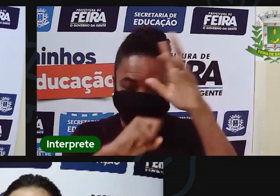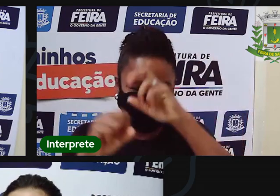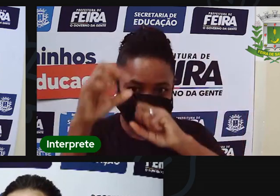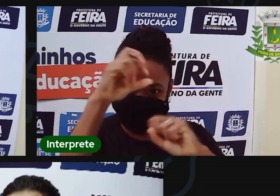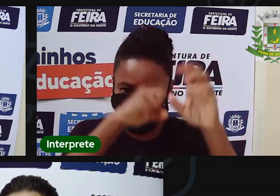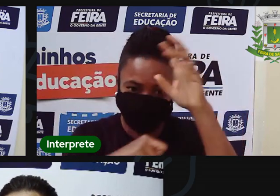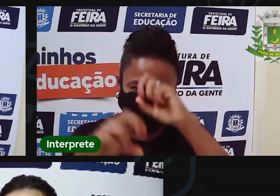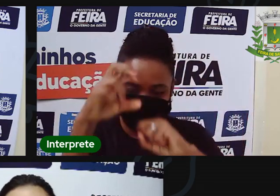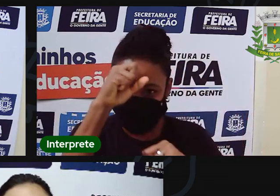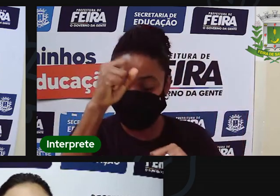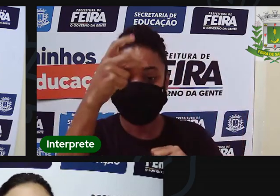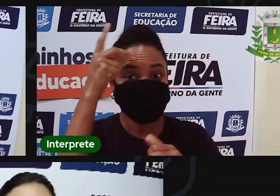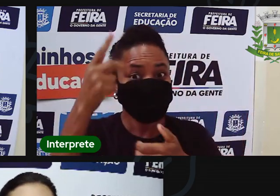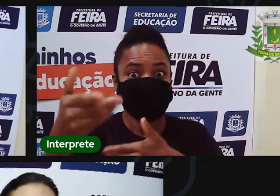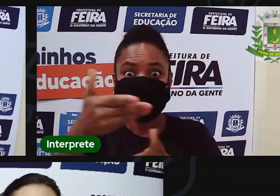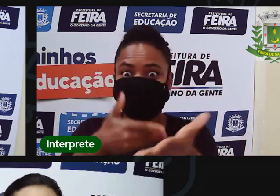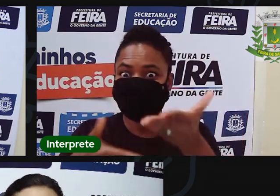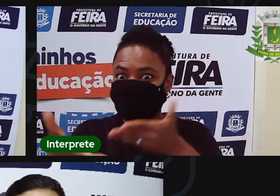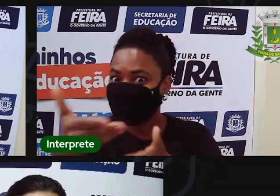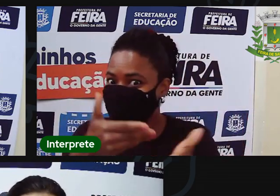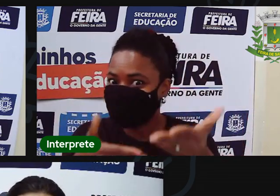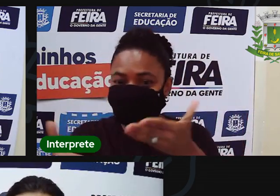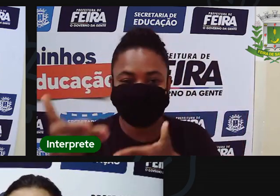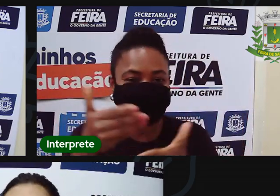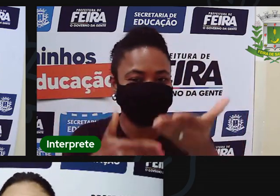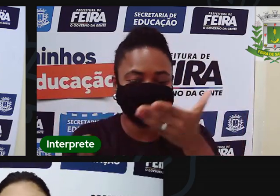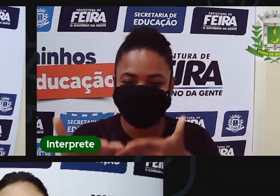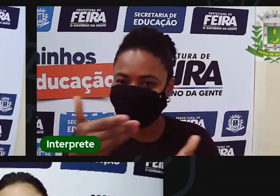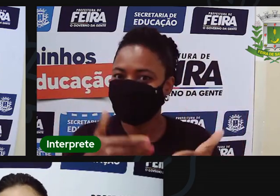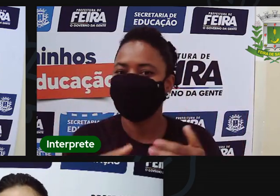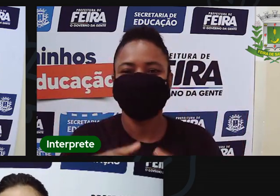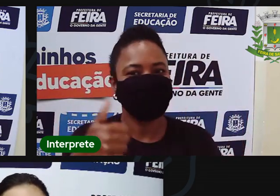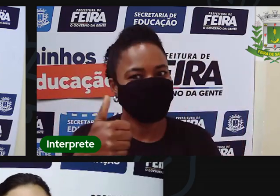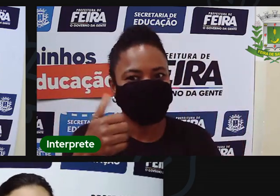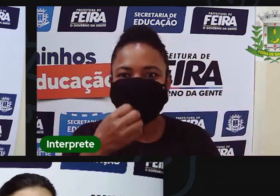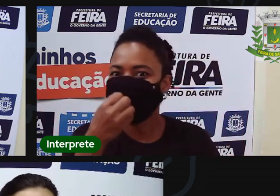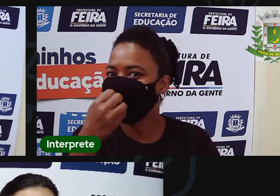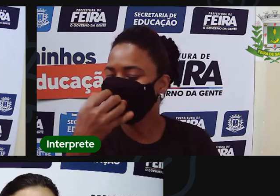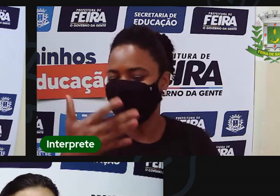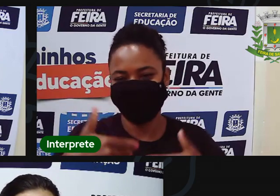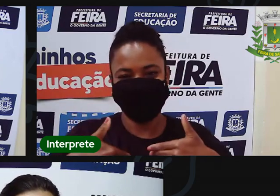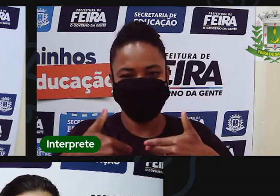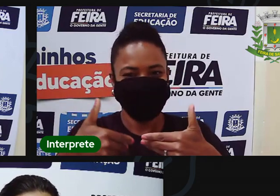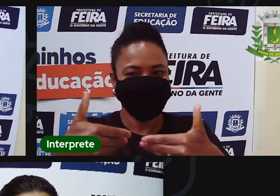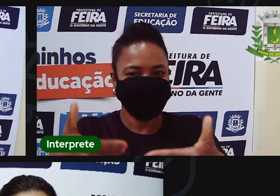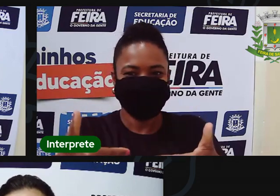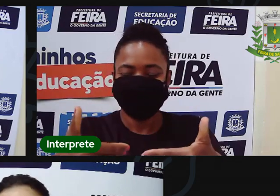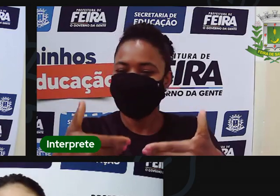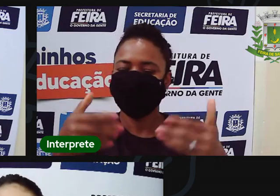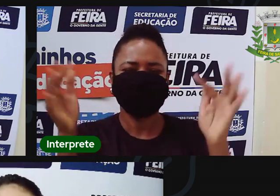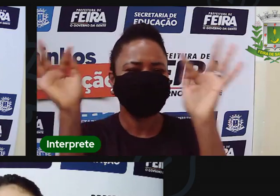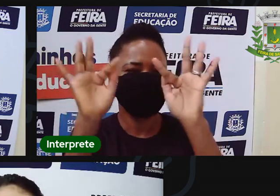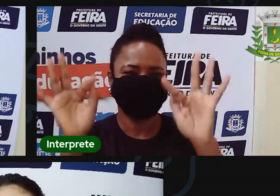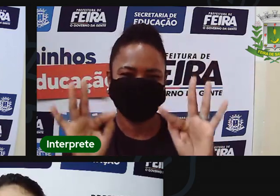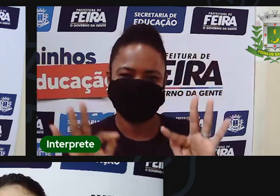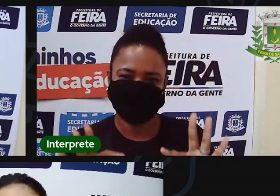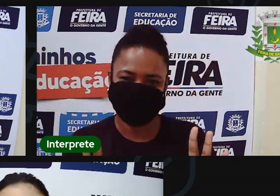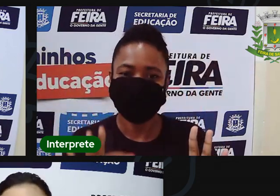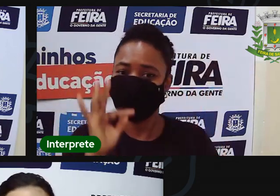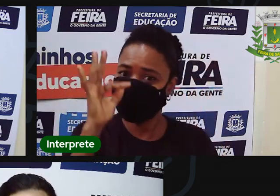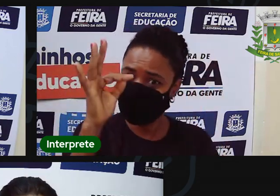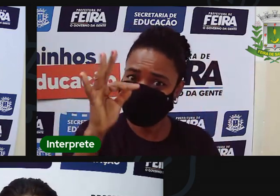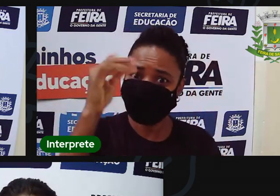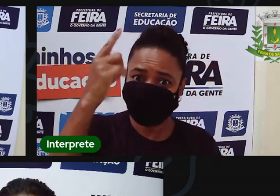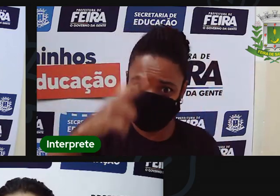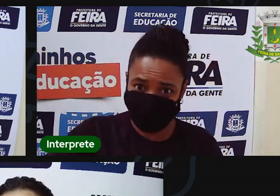gente participando. Fiquei muito feliz mesmo com o convite. Espero que tenhamos, né, outras oportunidades para a gente estar falando